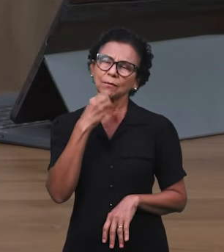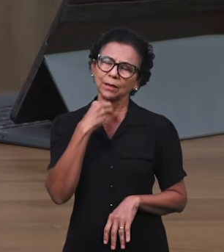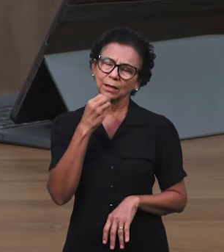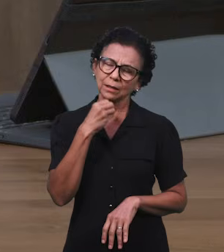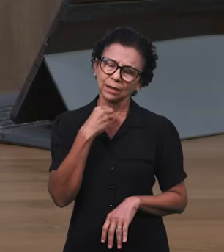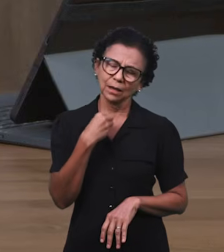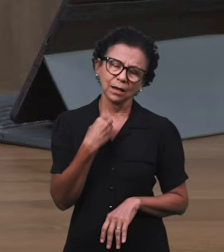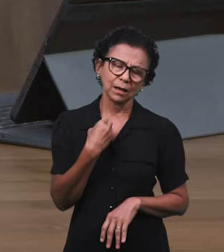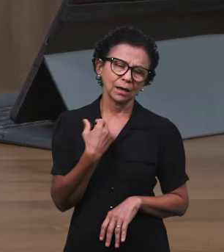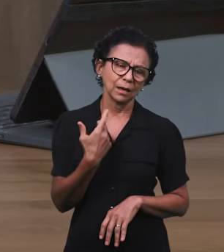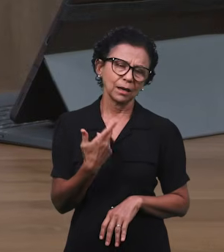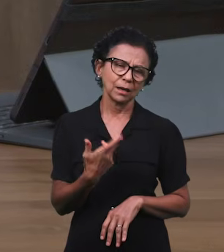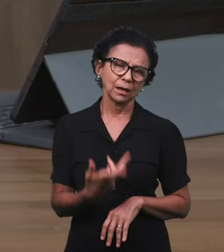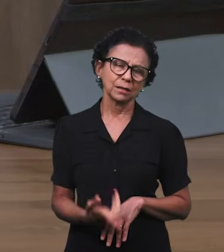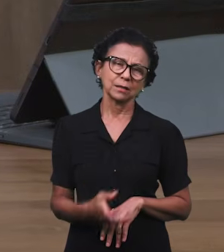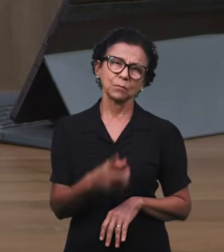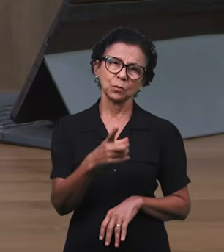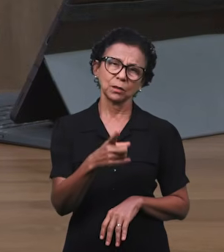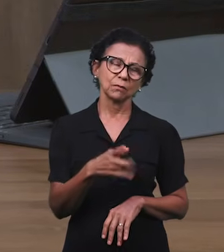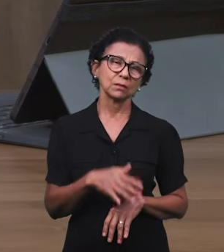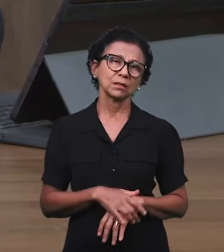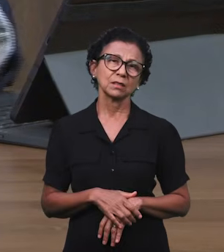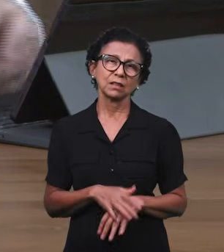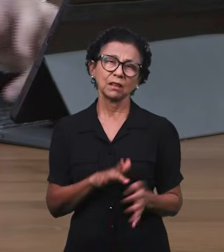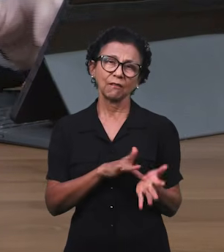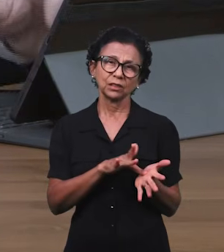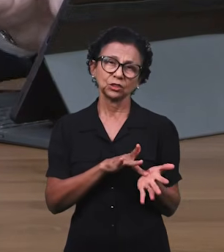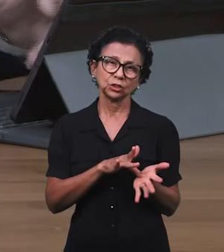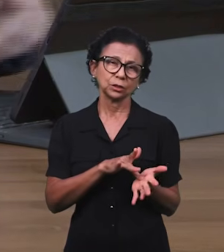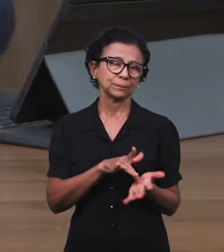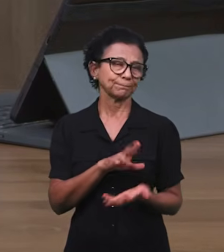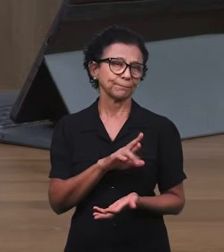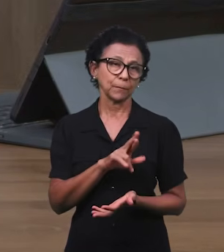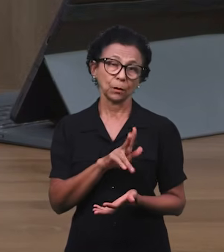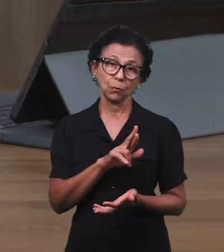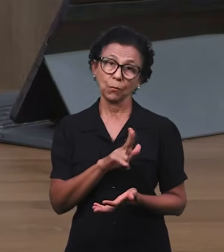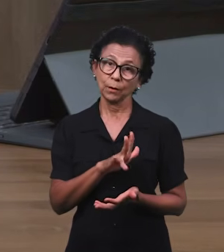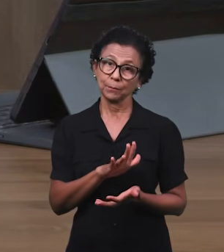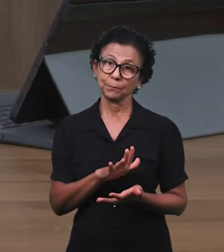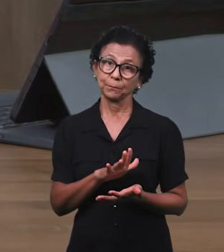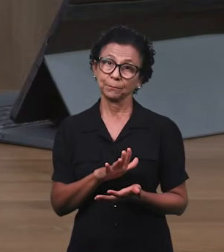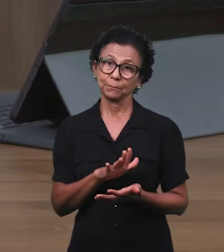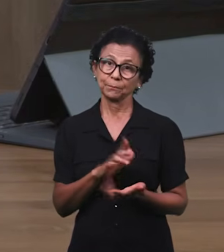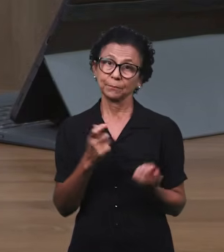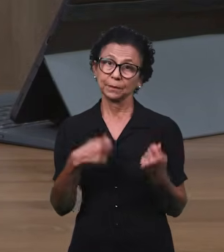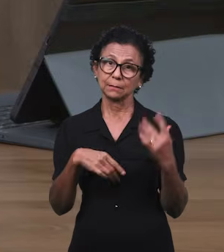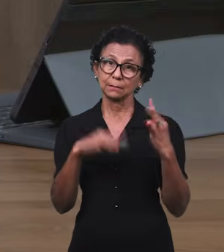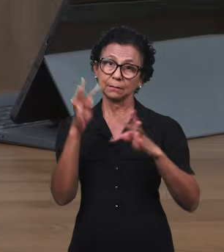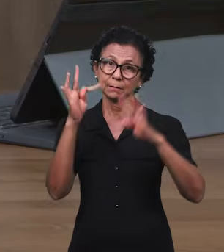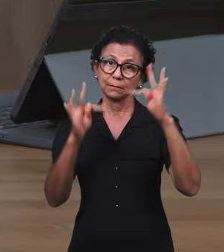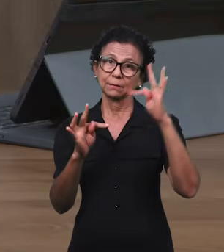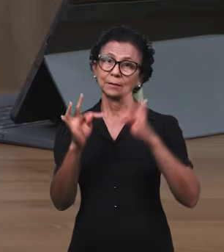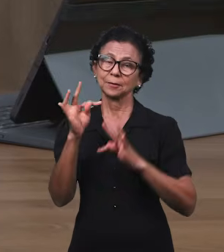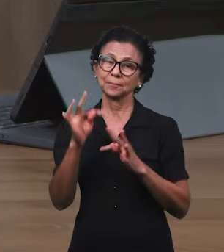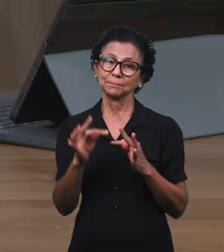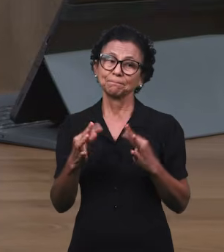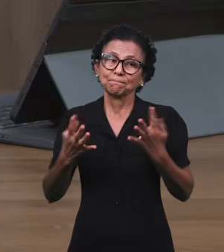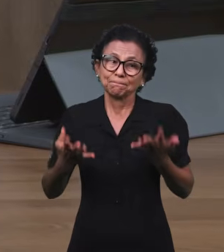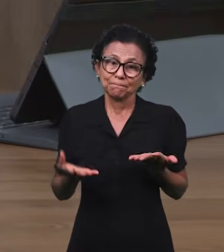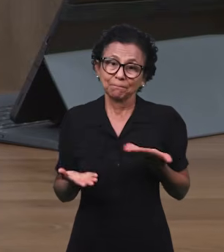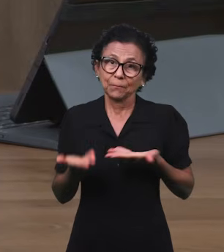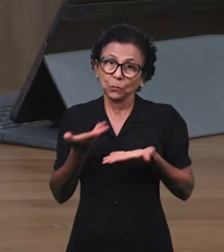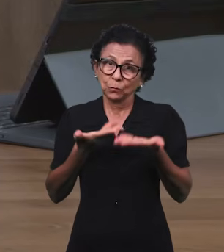disso, mas é uma doença e precisa ser tratada. Mas, irmã Sandra, a gente sabe